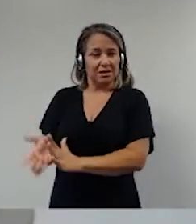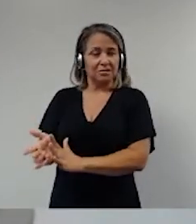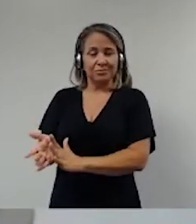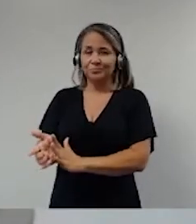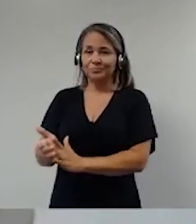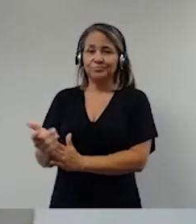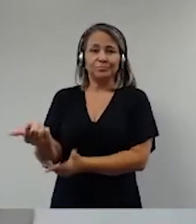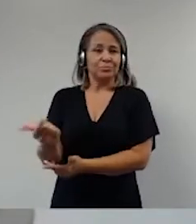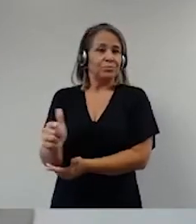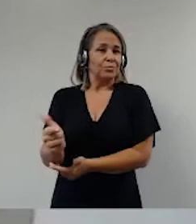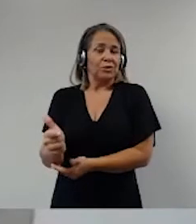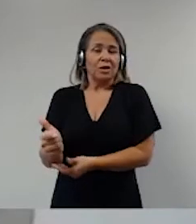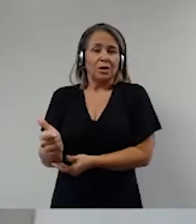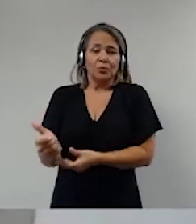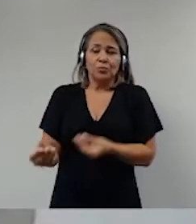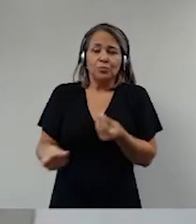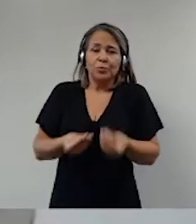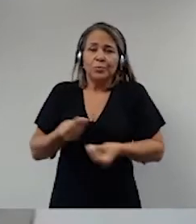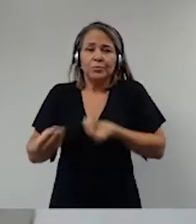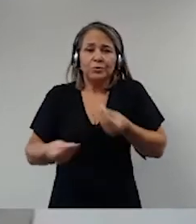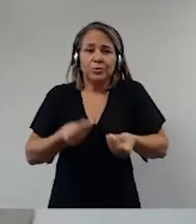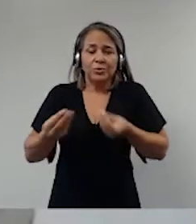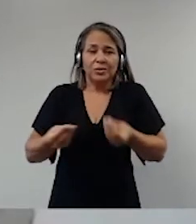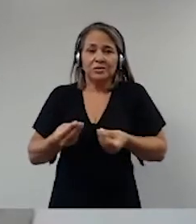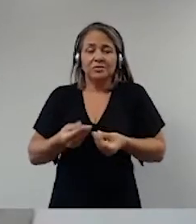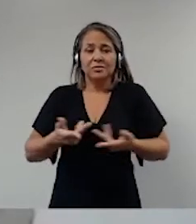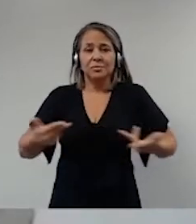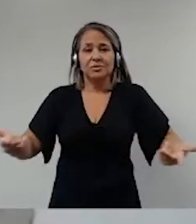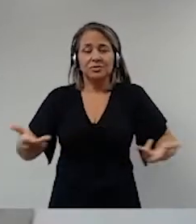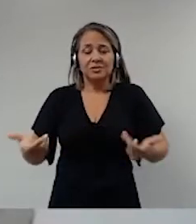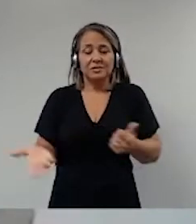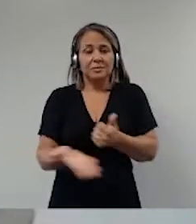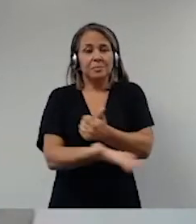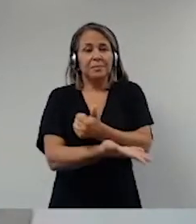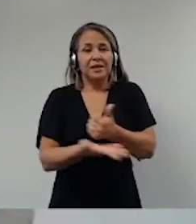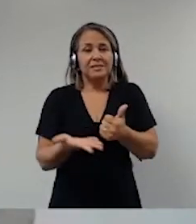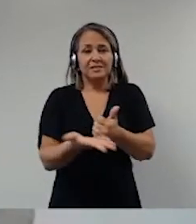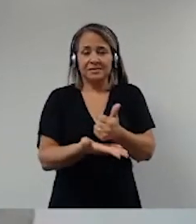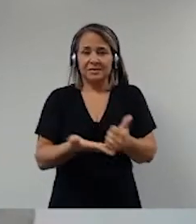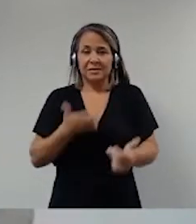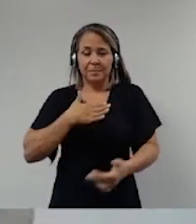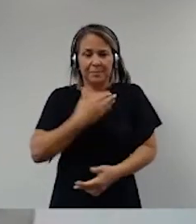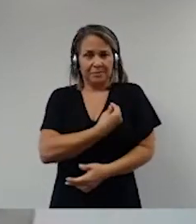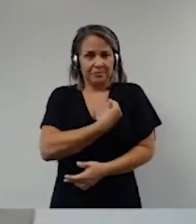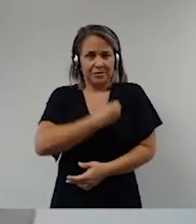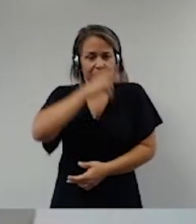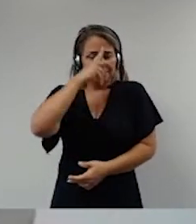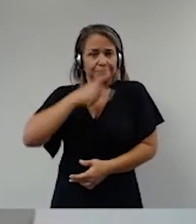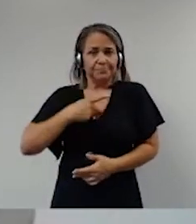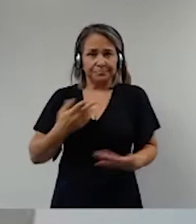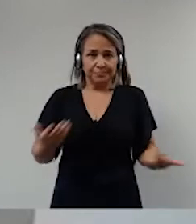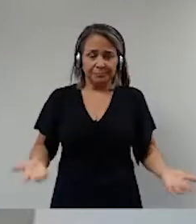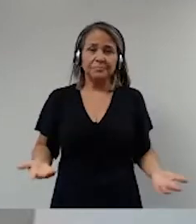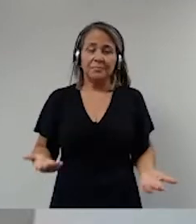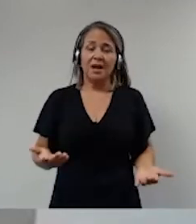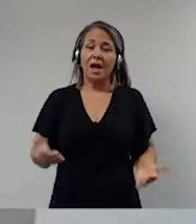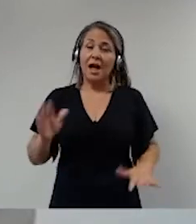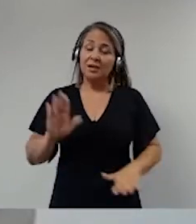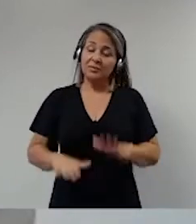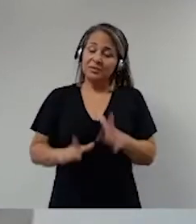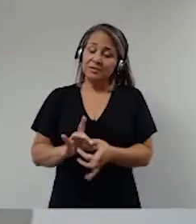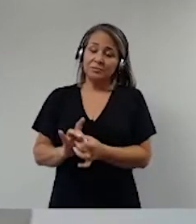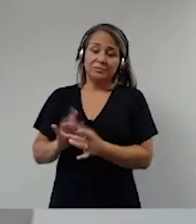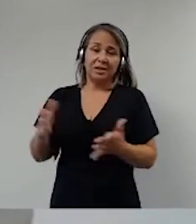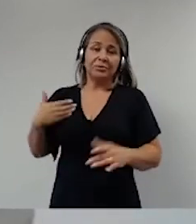não tenho controle sobre aspectos básicos da minha vida. Eu deixo de